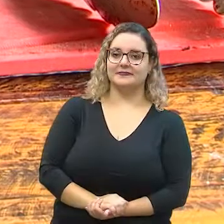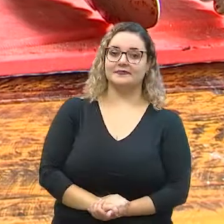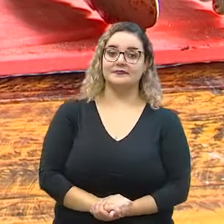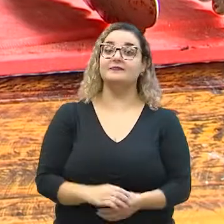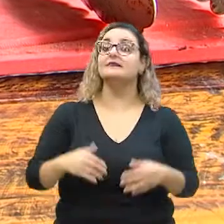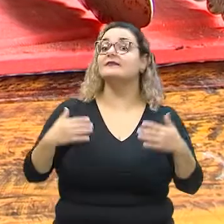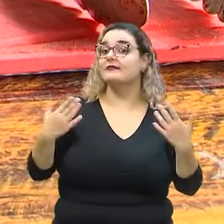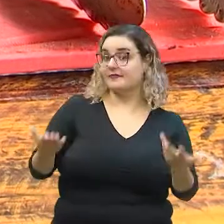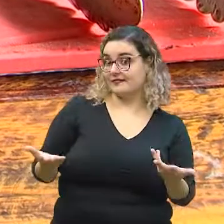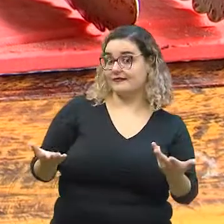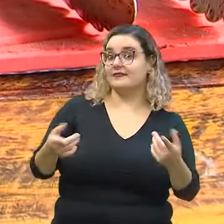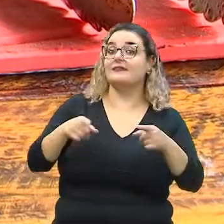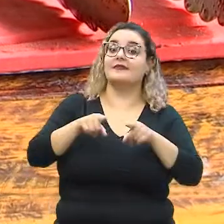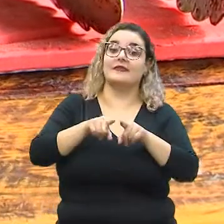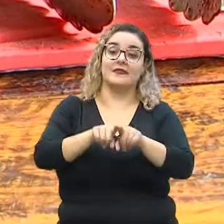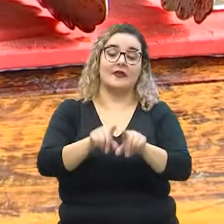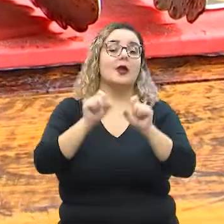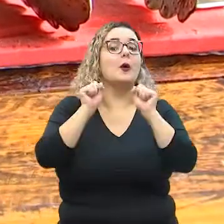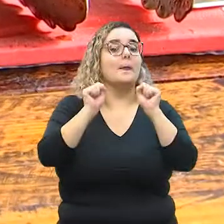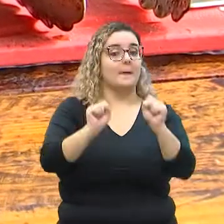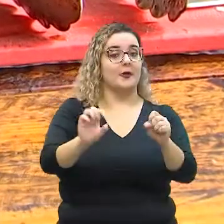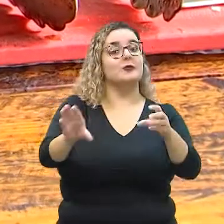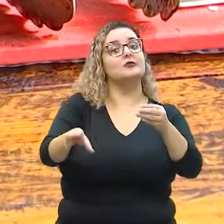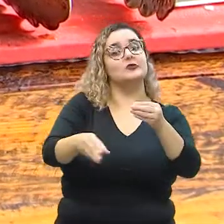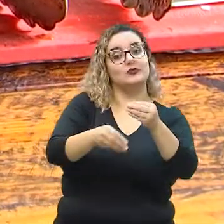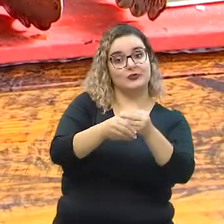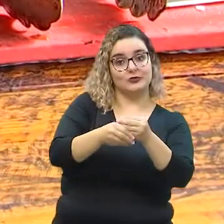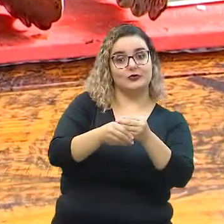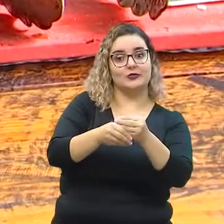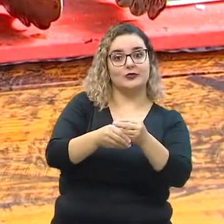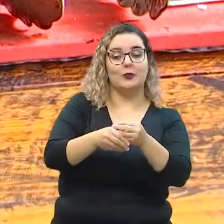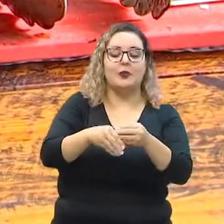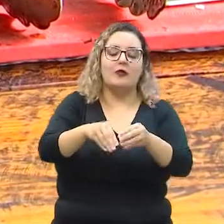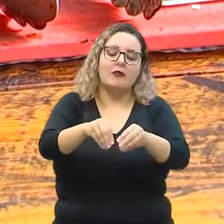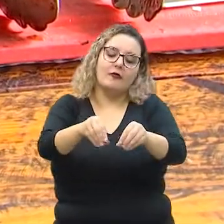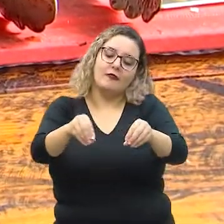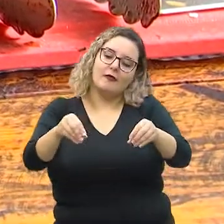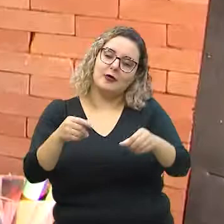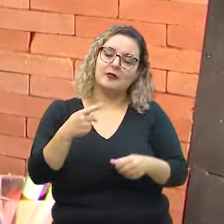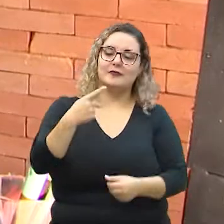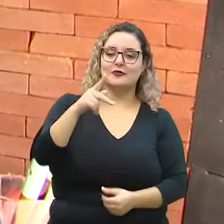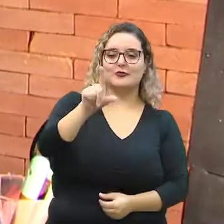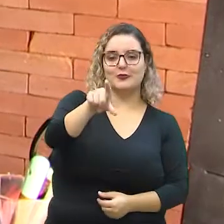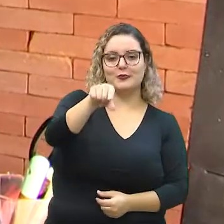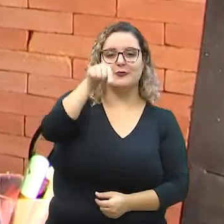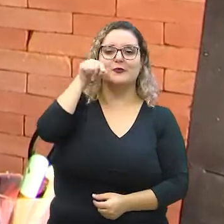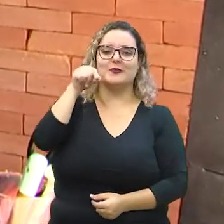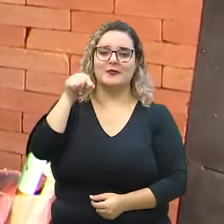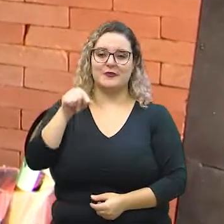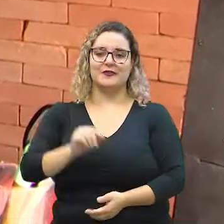Como acompanhamento, você pode acrescentar ainda uma boa farofa de sua preferência.